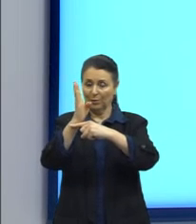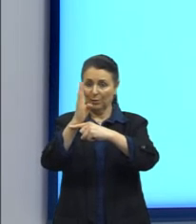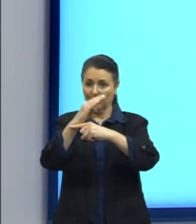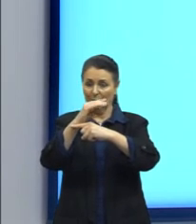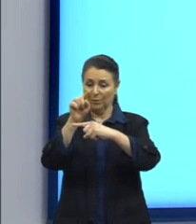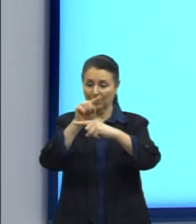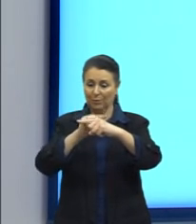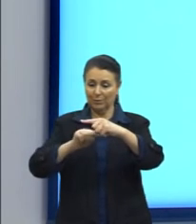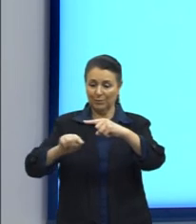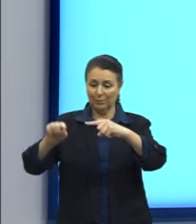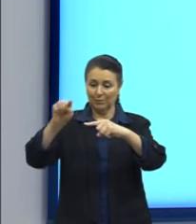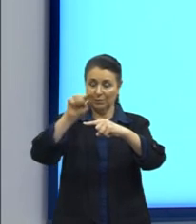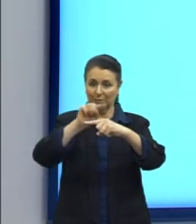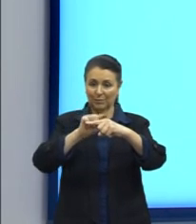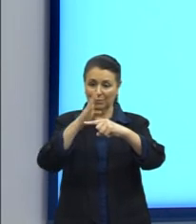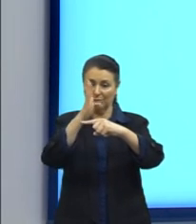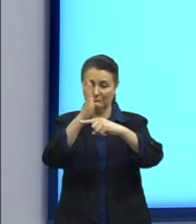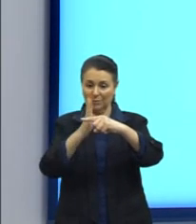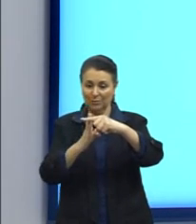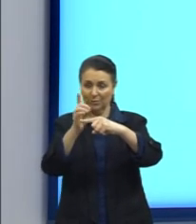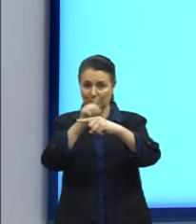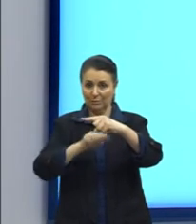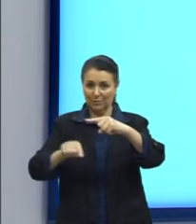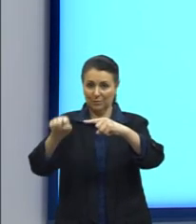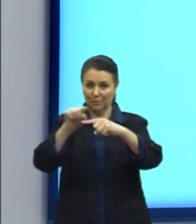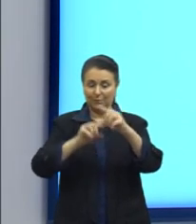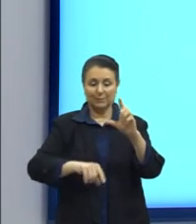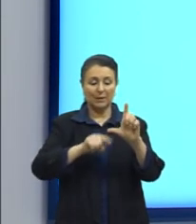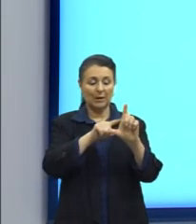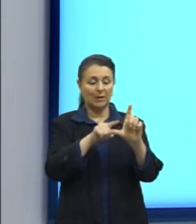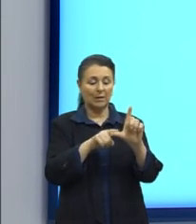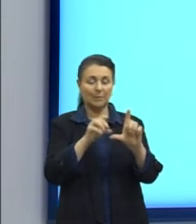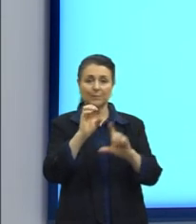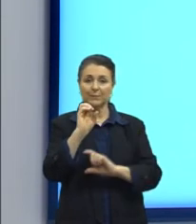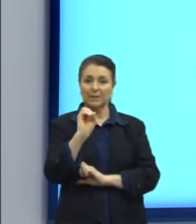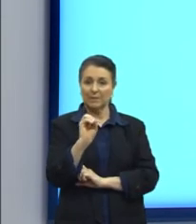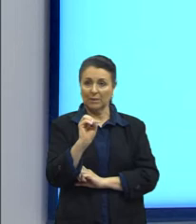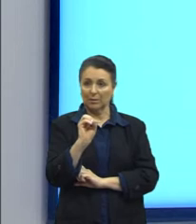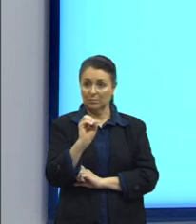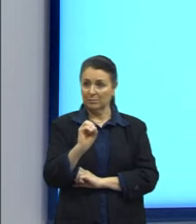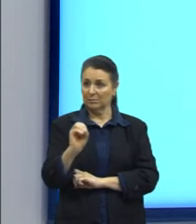parte aqui a gente fala aqui a gente tem um ângulo de 0 graus